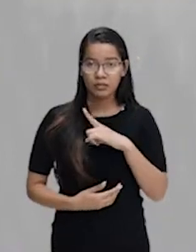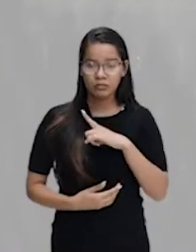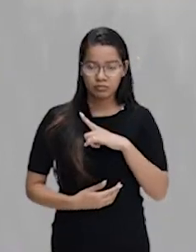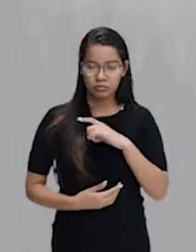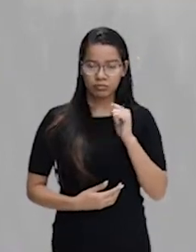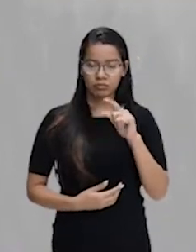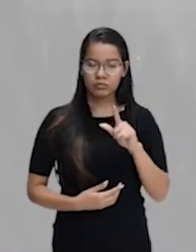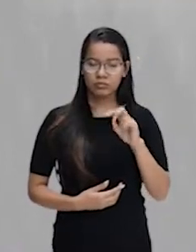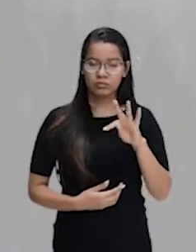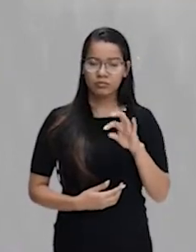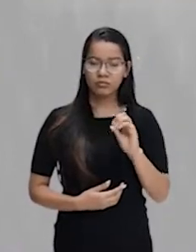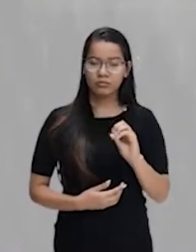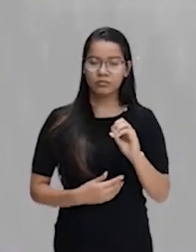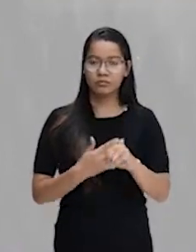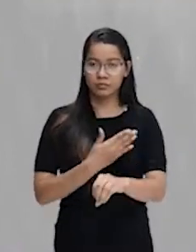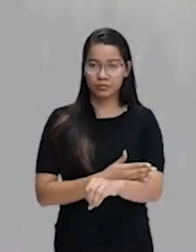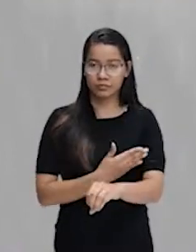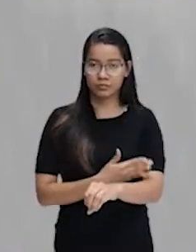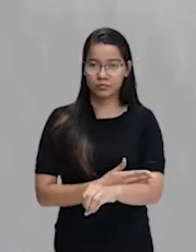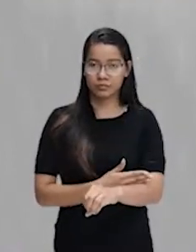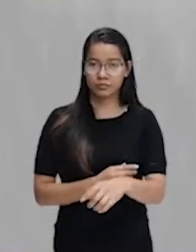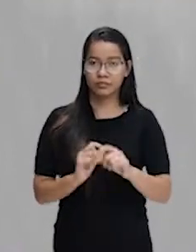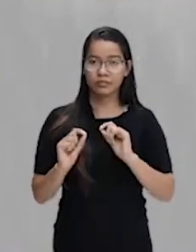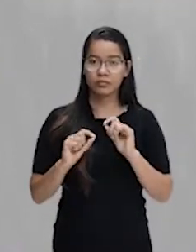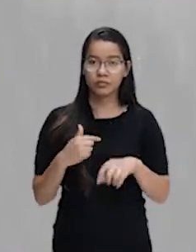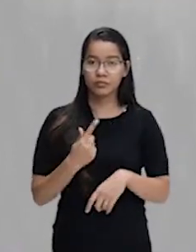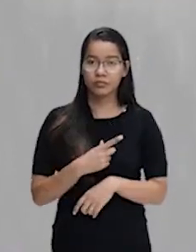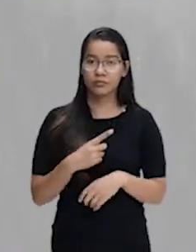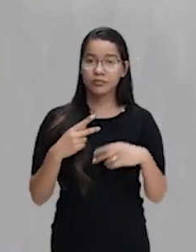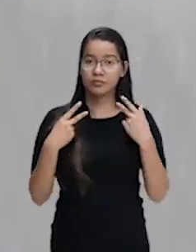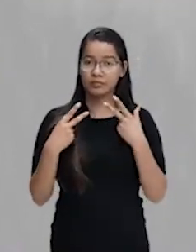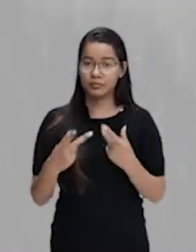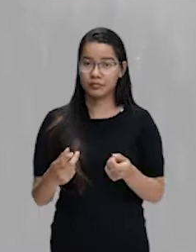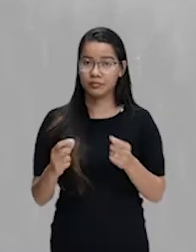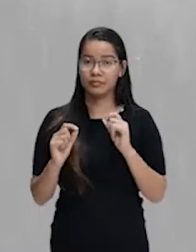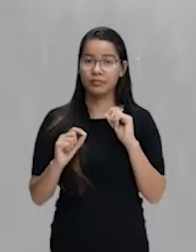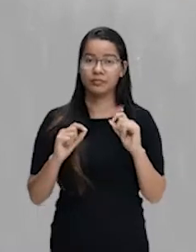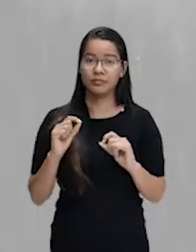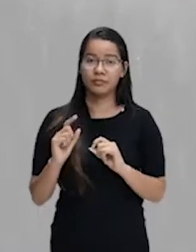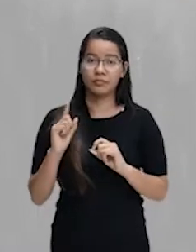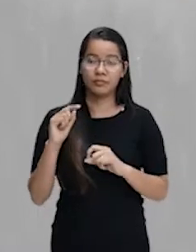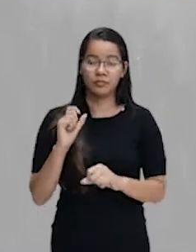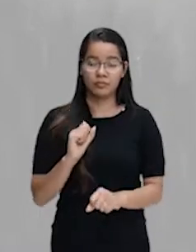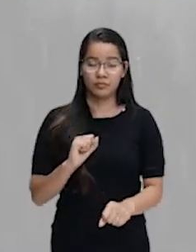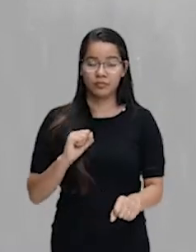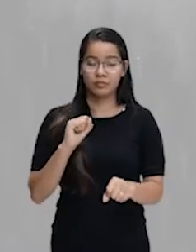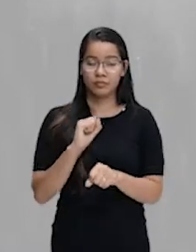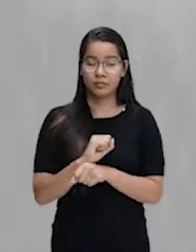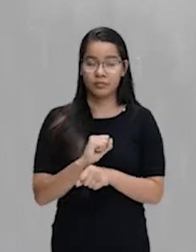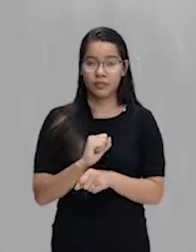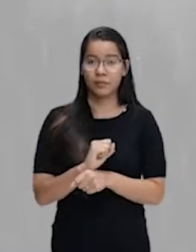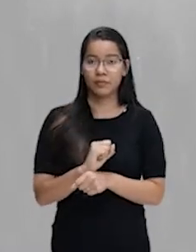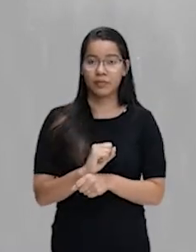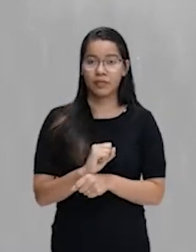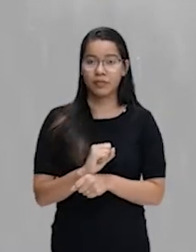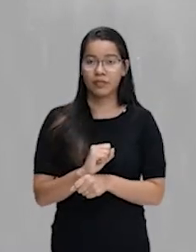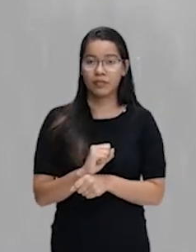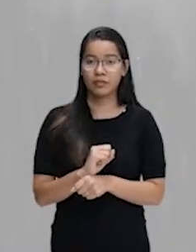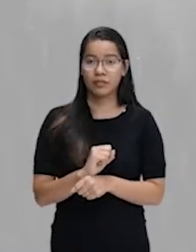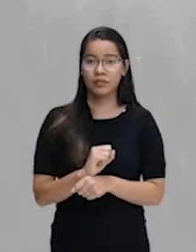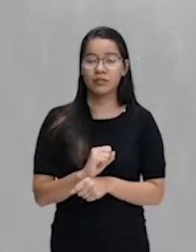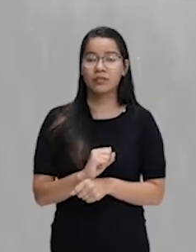Média. E a Alta Idade Média, o que nós iremos observar é uma paralisação, uma